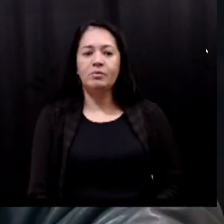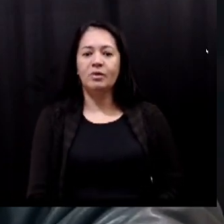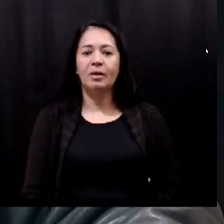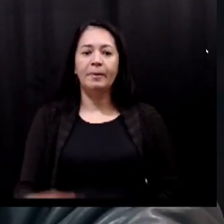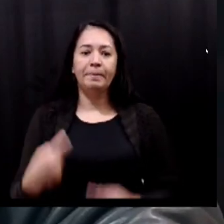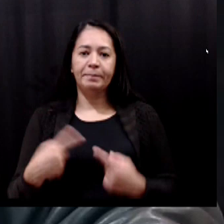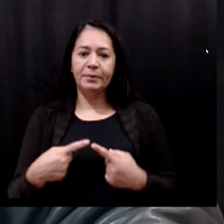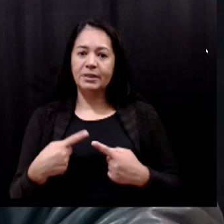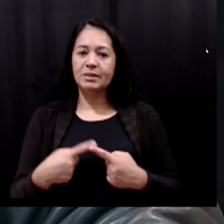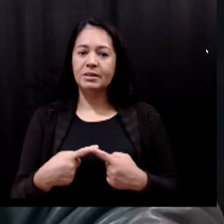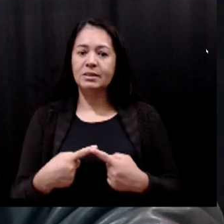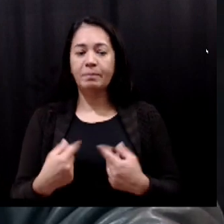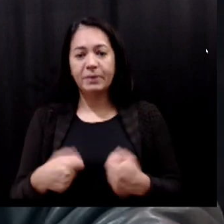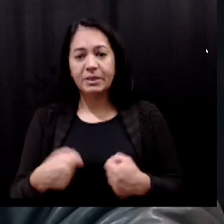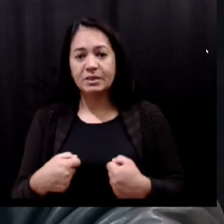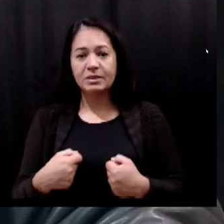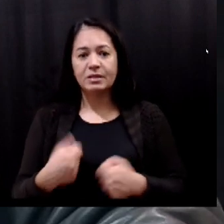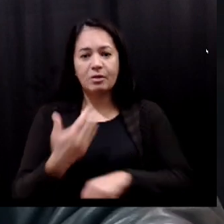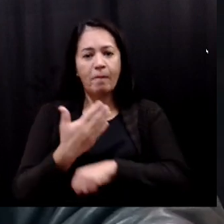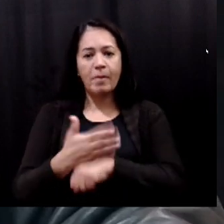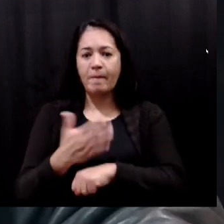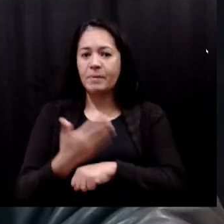exercício contínuo, né,